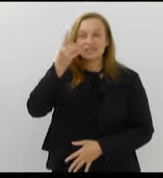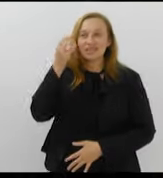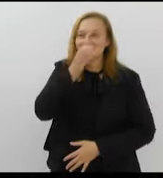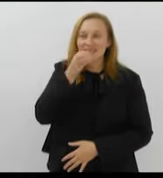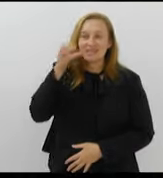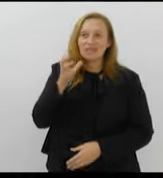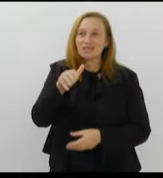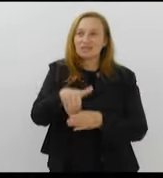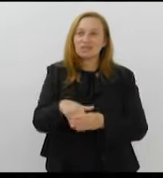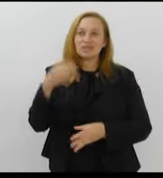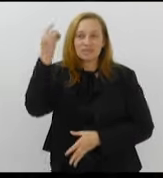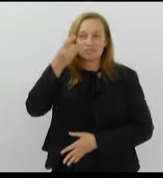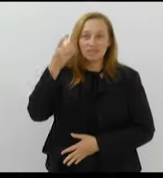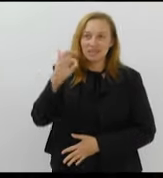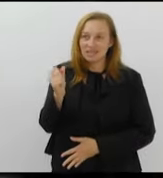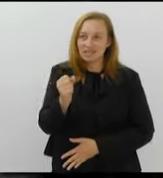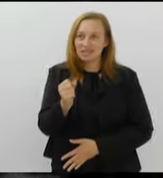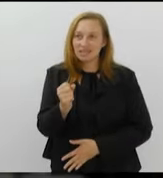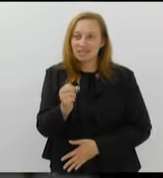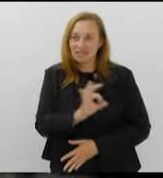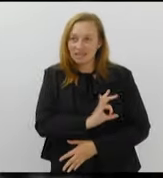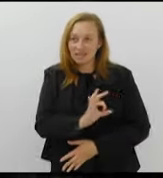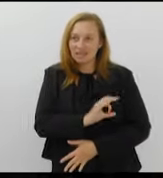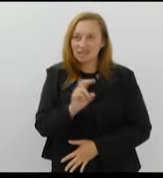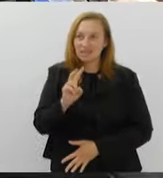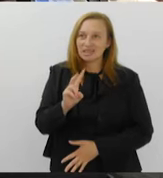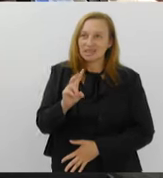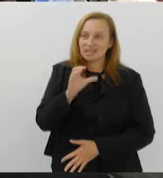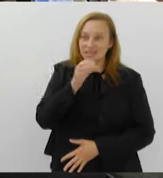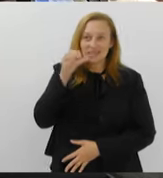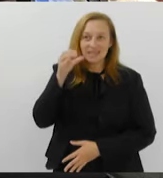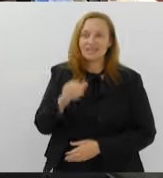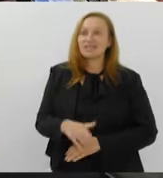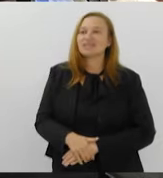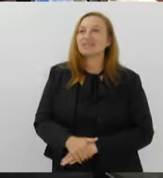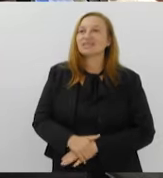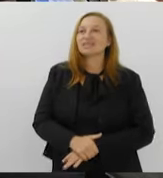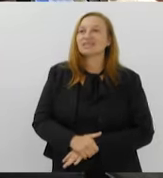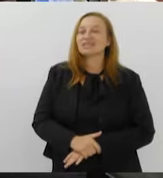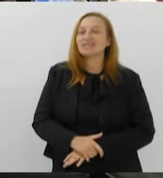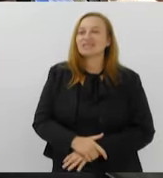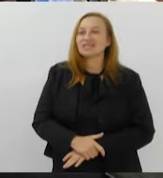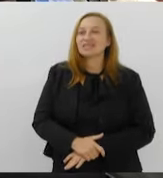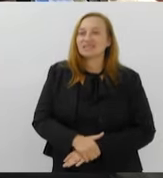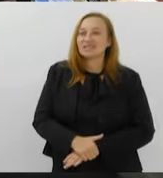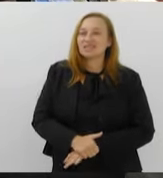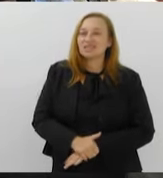também voto na deputada Célia Jordão e na deputada Marta Rocha. Aí sim.